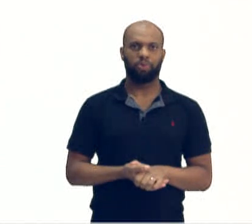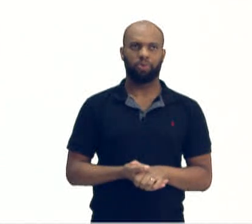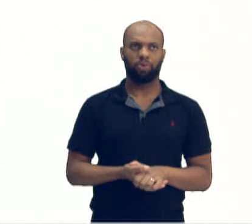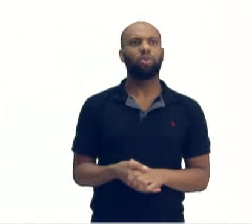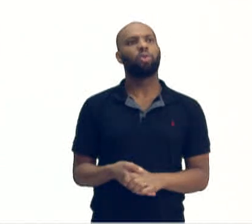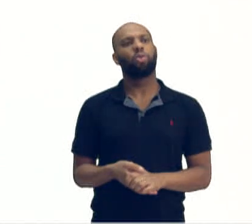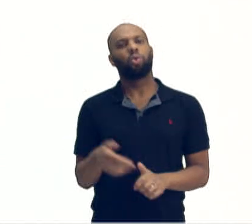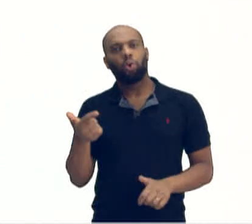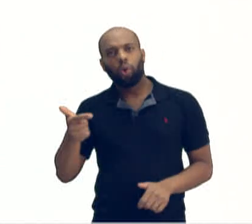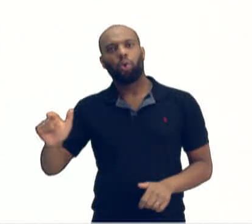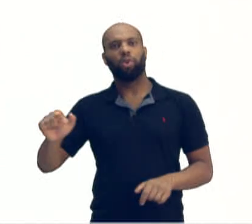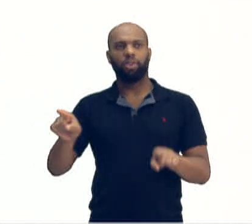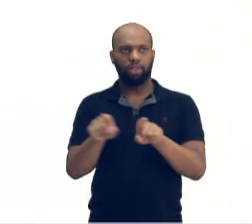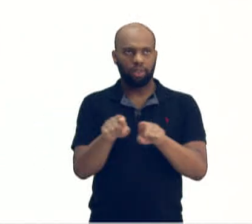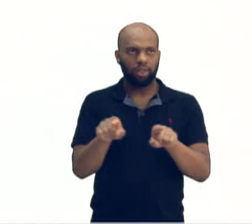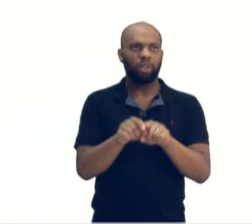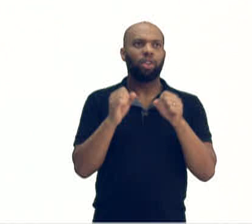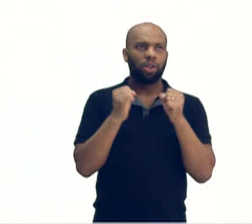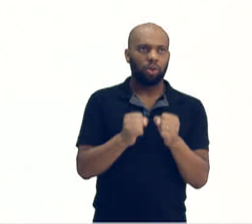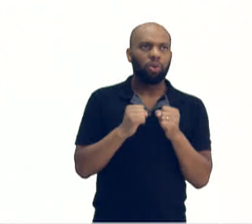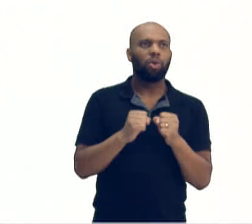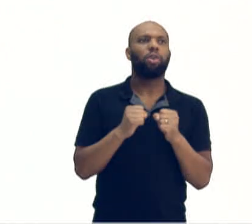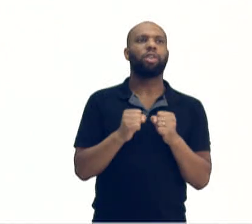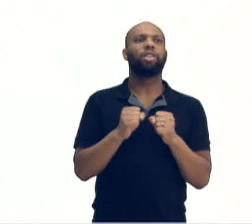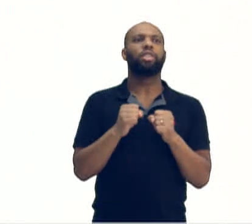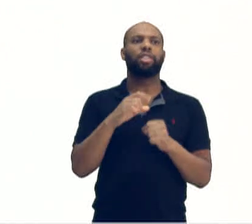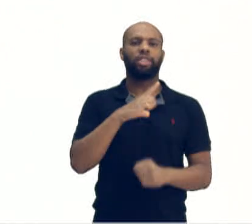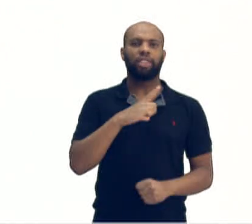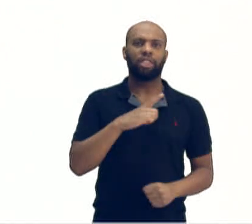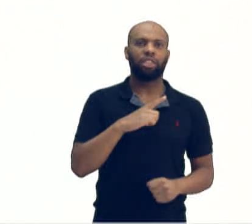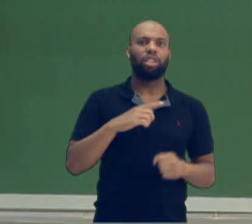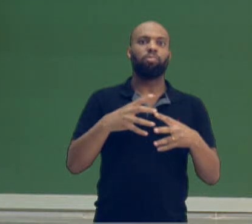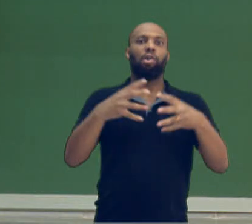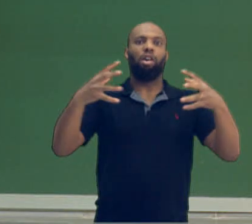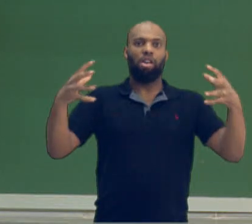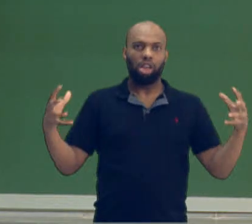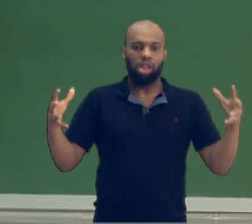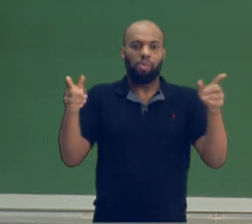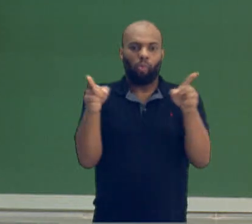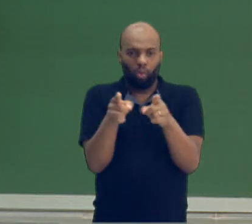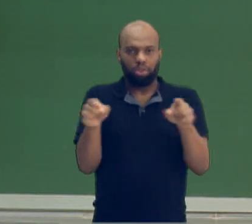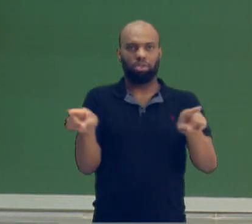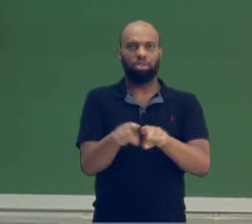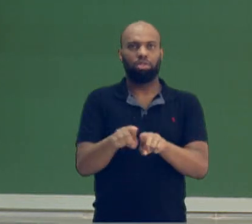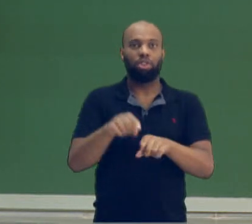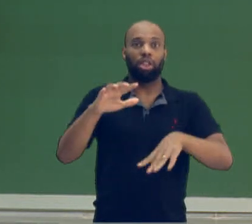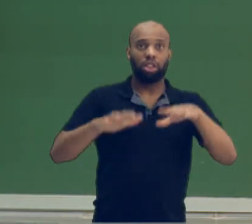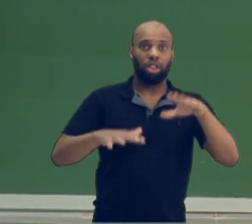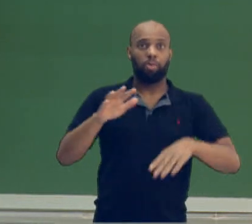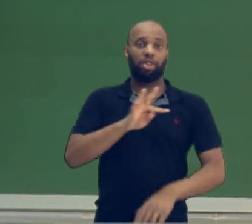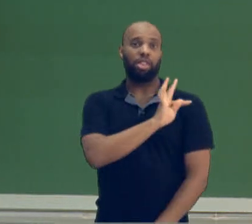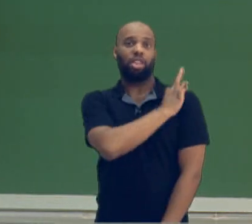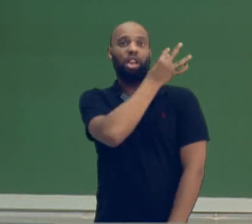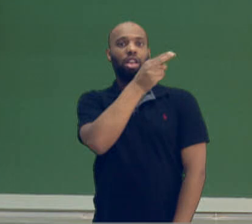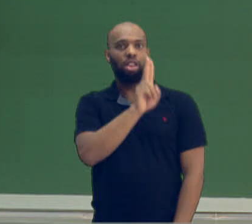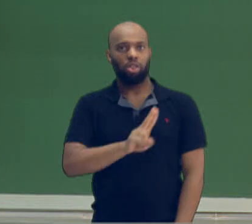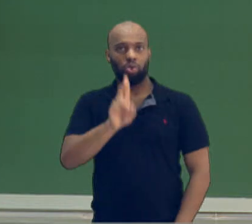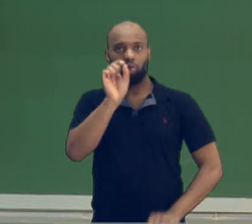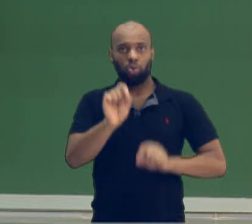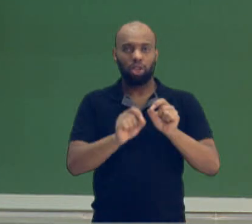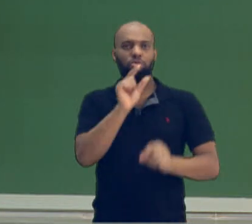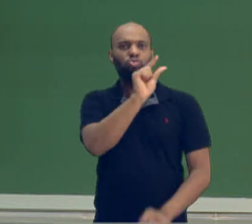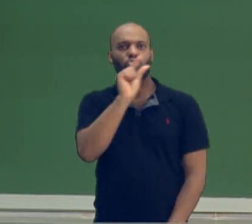Mais um pouquinho. Né? Pode ser obras menores, maiores, enfim, né? Desde que a técnica seja os